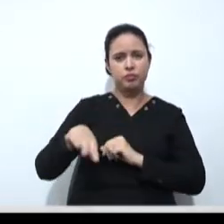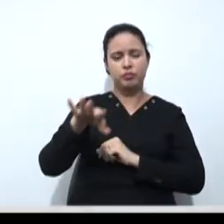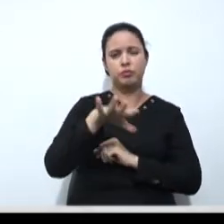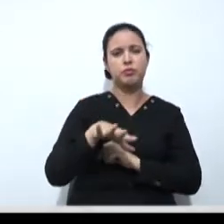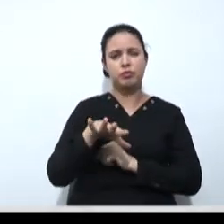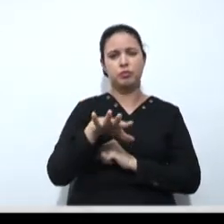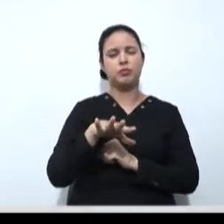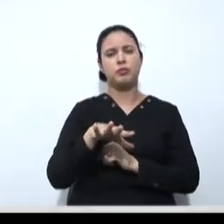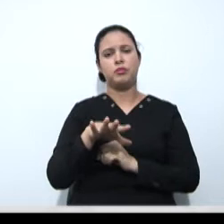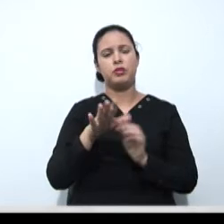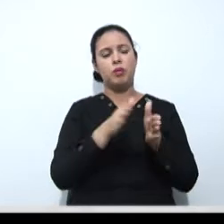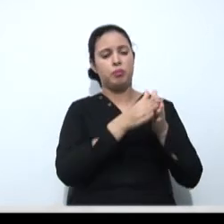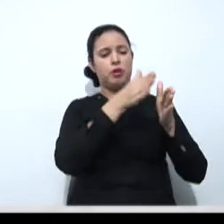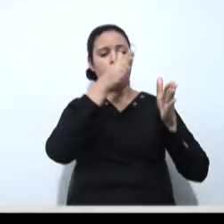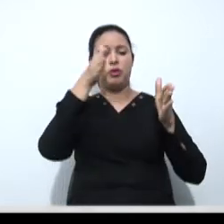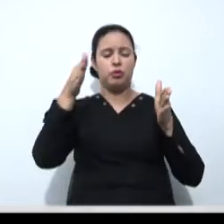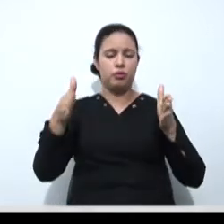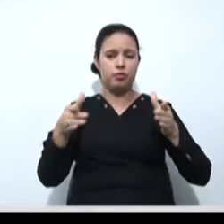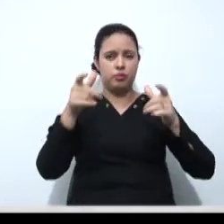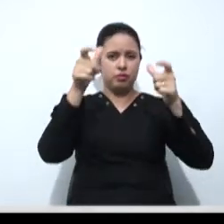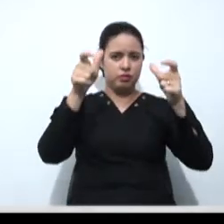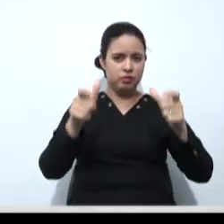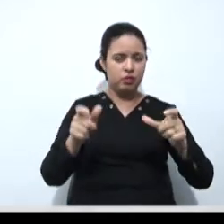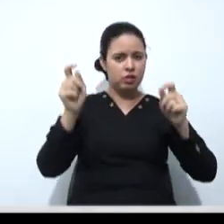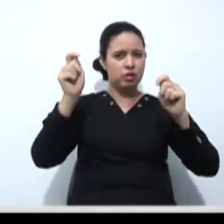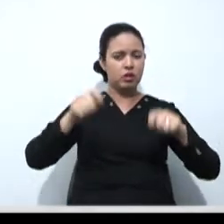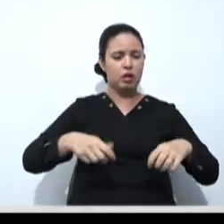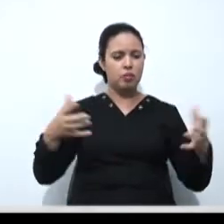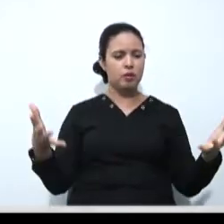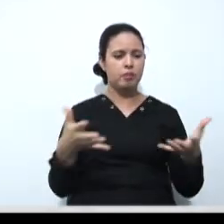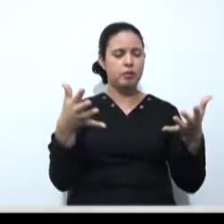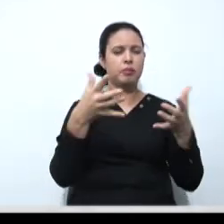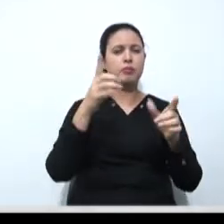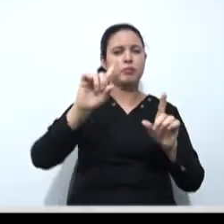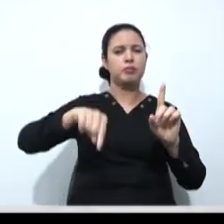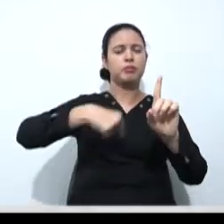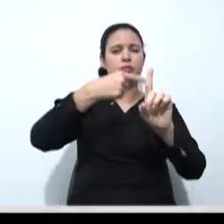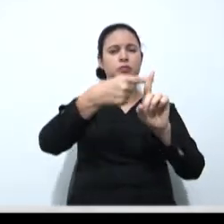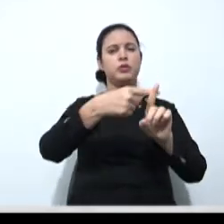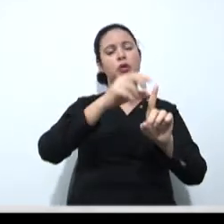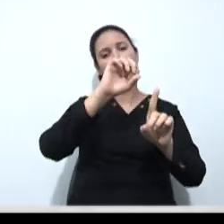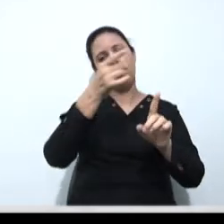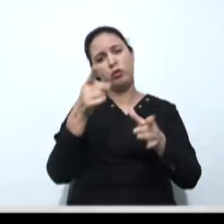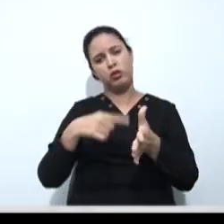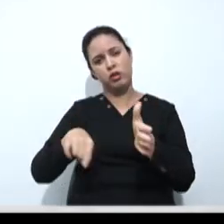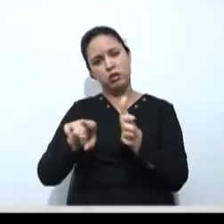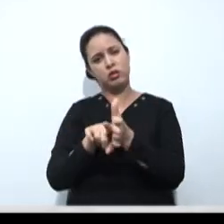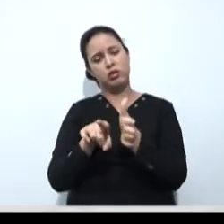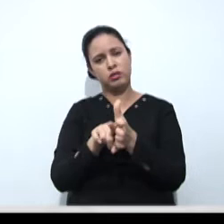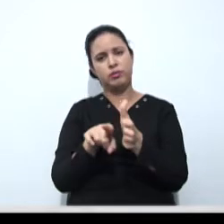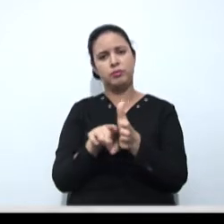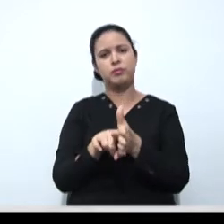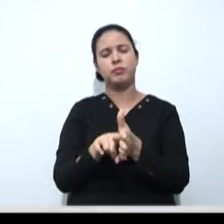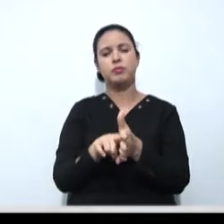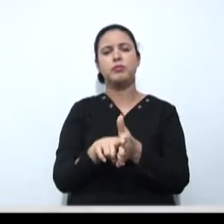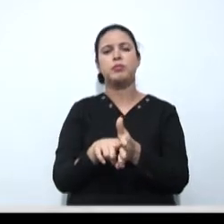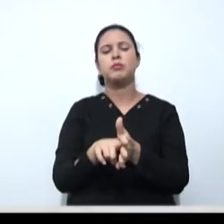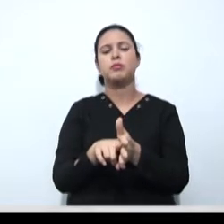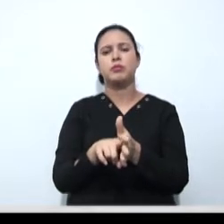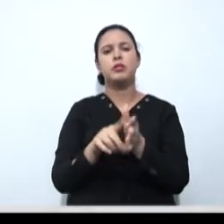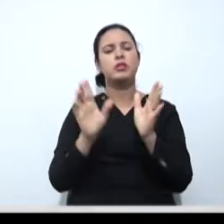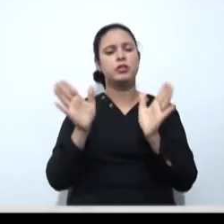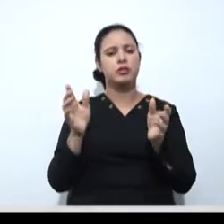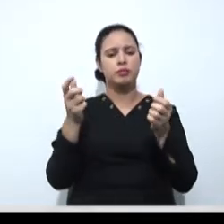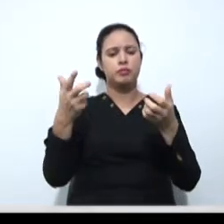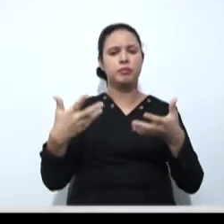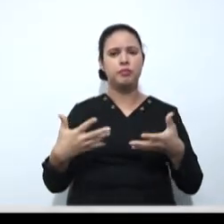a época e o lugar podem influenciar positivamente ou negativamente essa tendência. É o que a gente acabou de